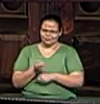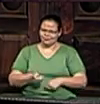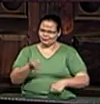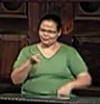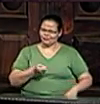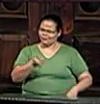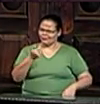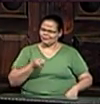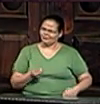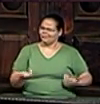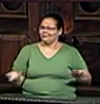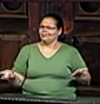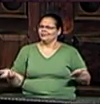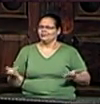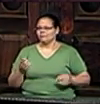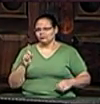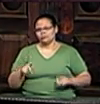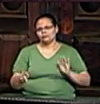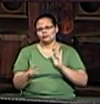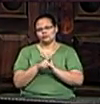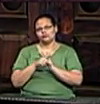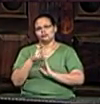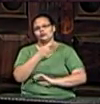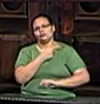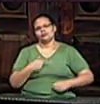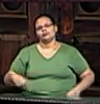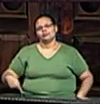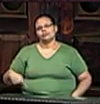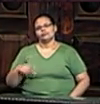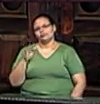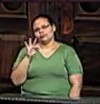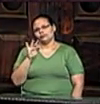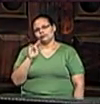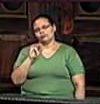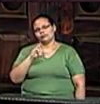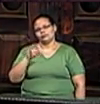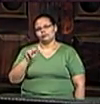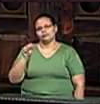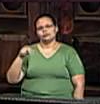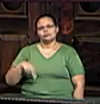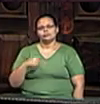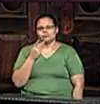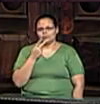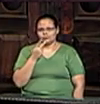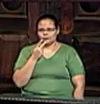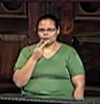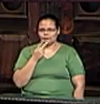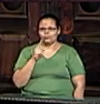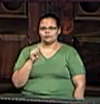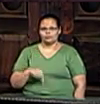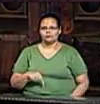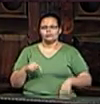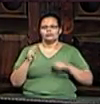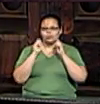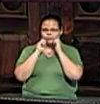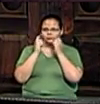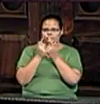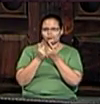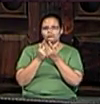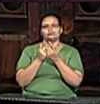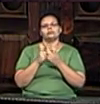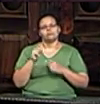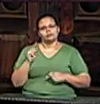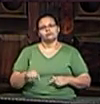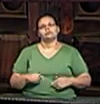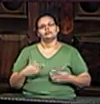Senhor presidente, o próprio presidente da Firjan fala isso nessa casa,